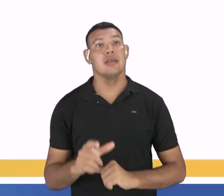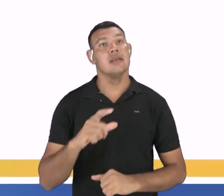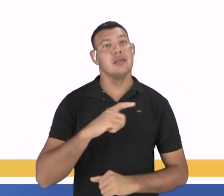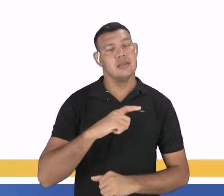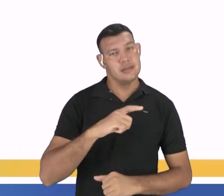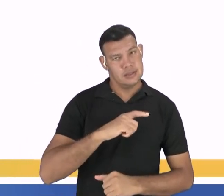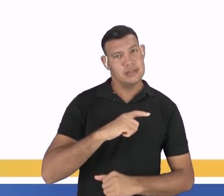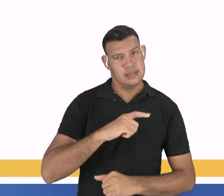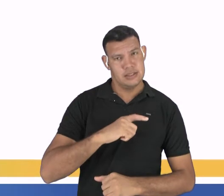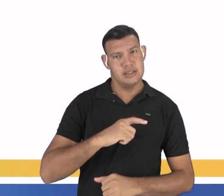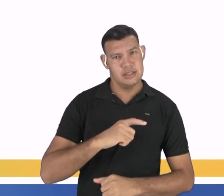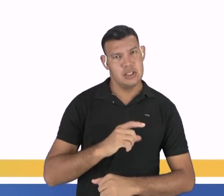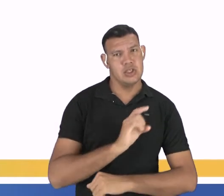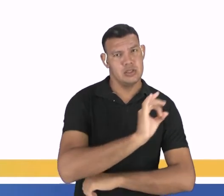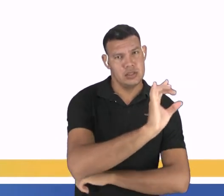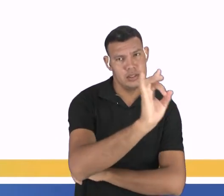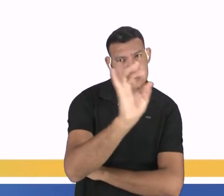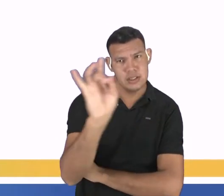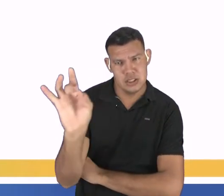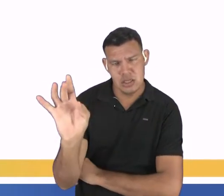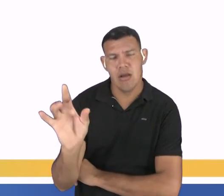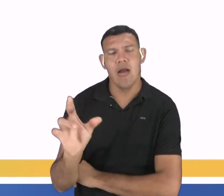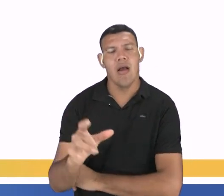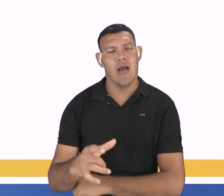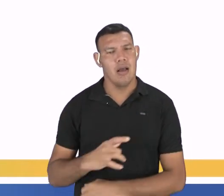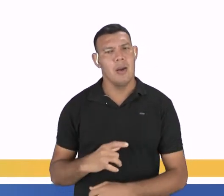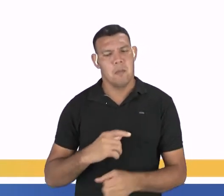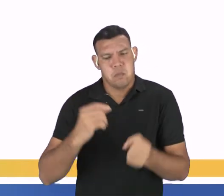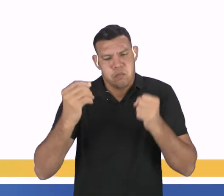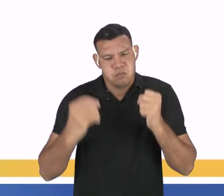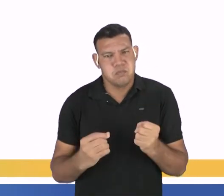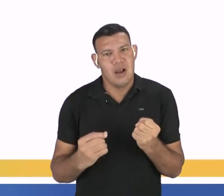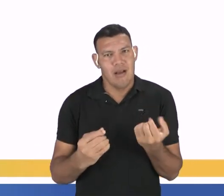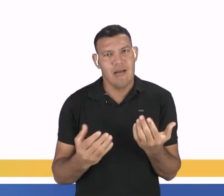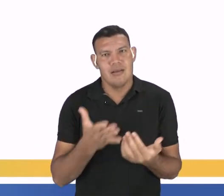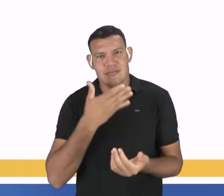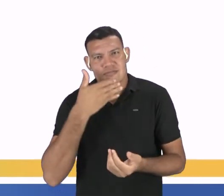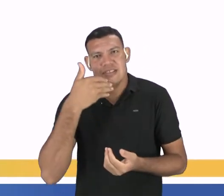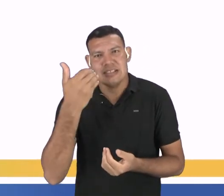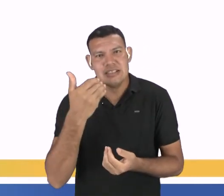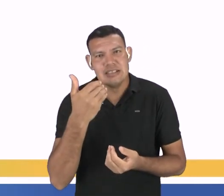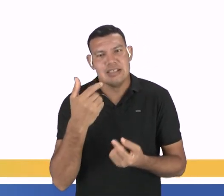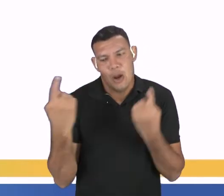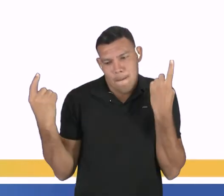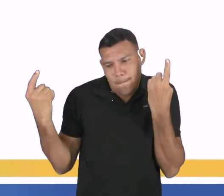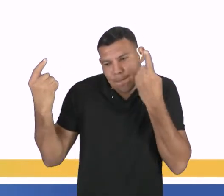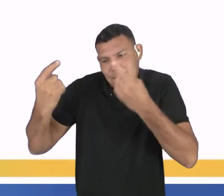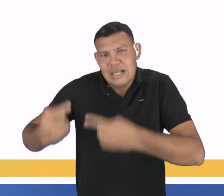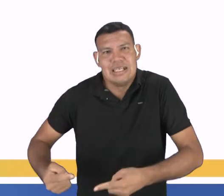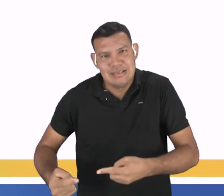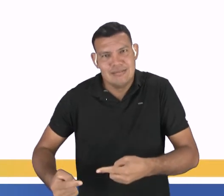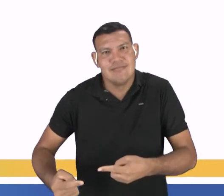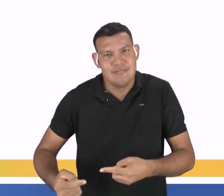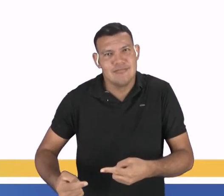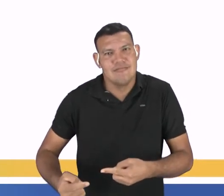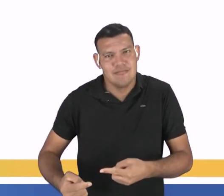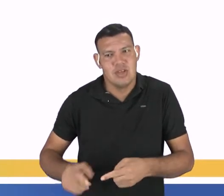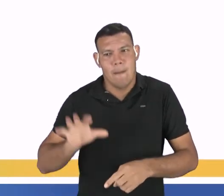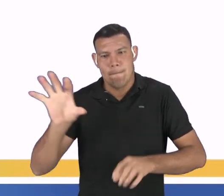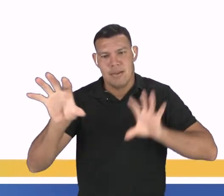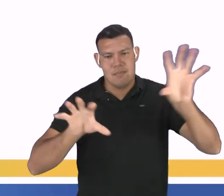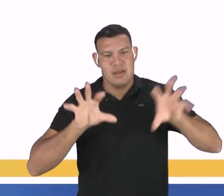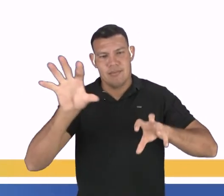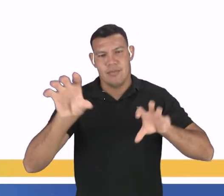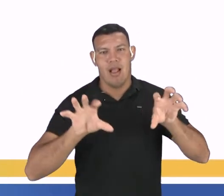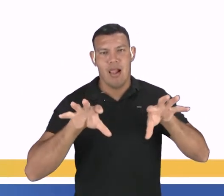ter cada vez mais essas nações que tinham esse poderio industrial disputando para ver quem ficava com determinada